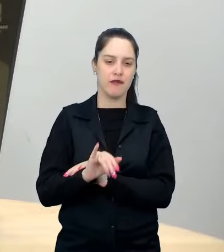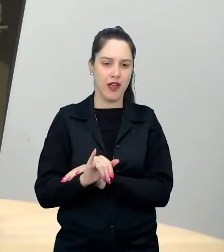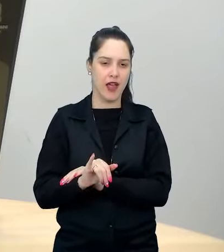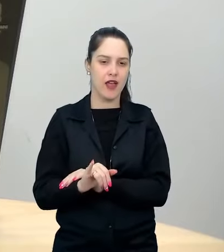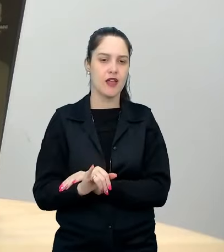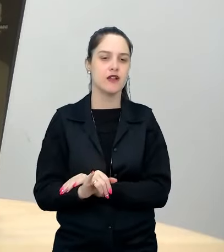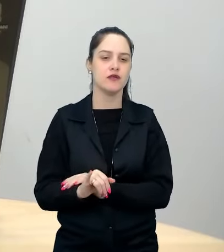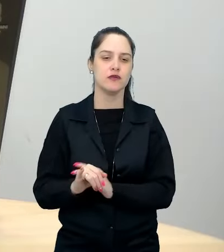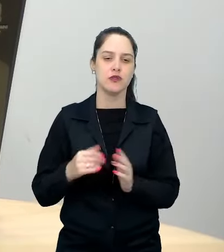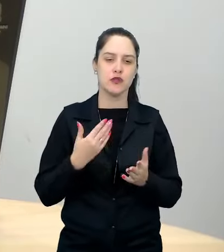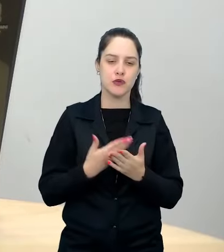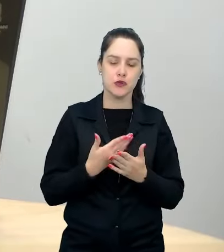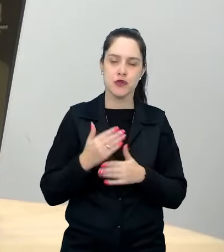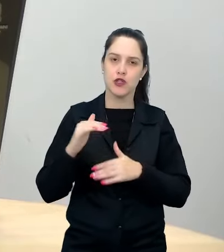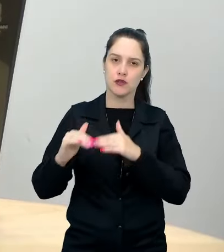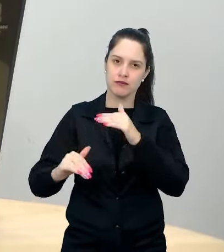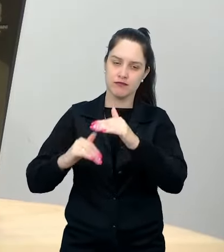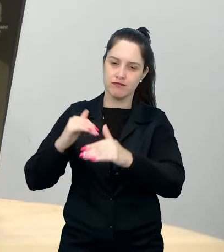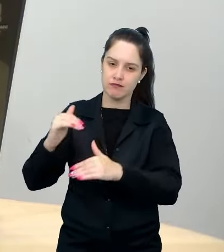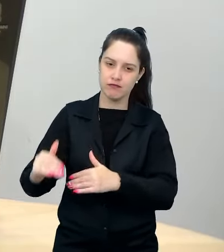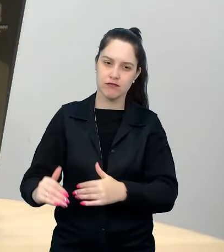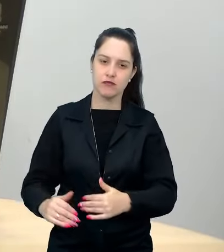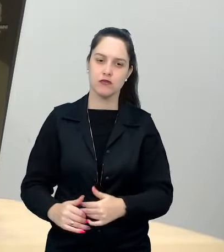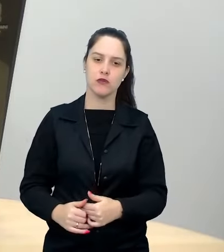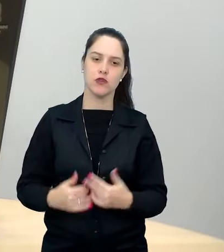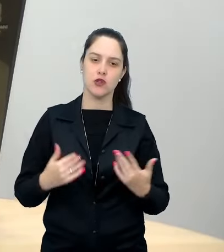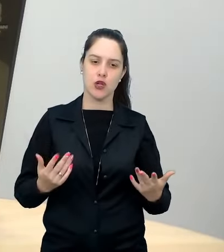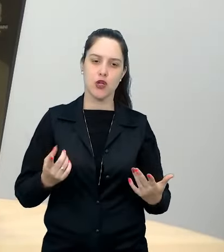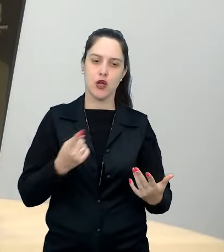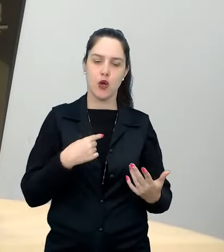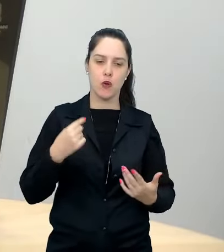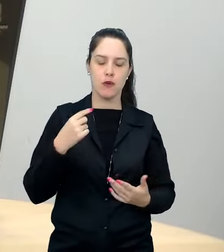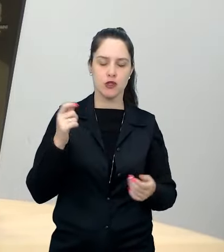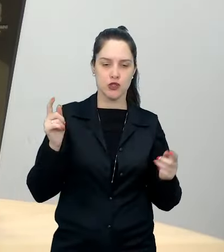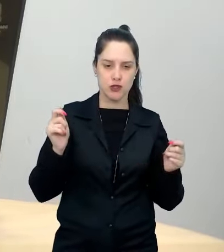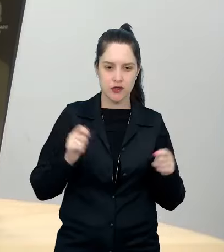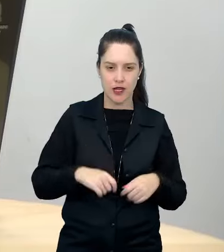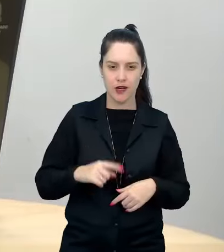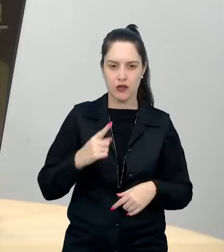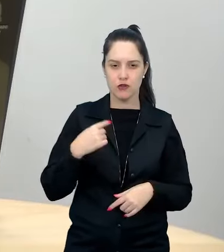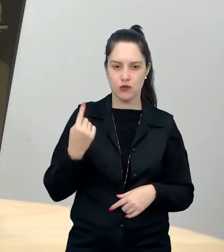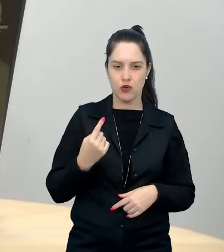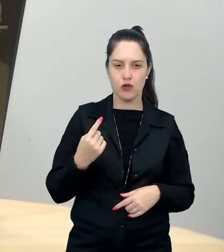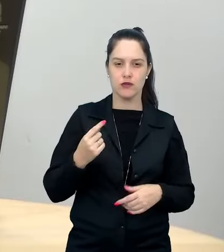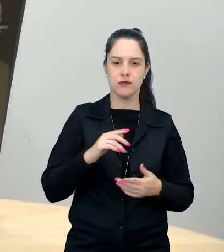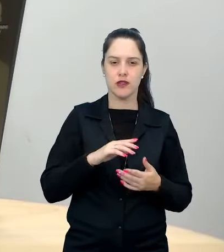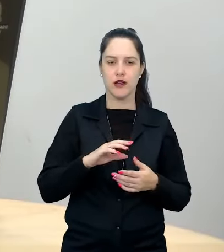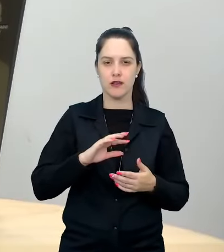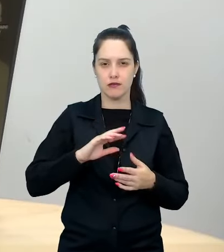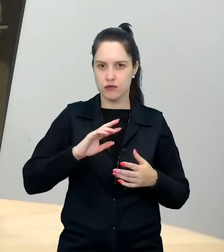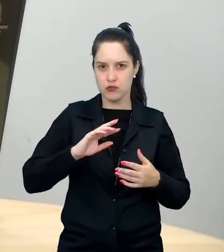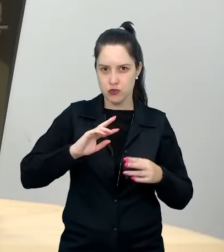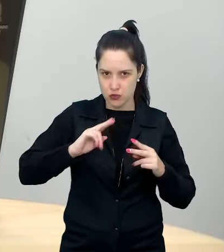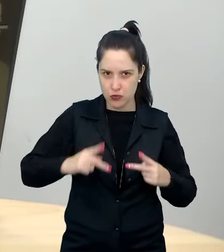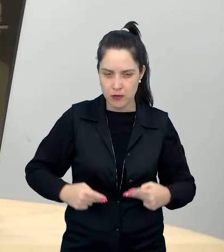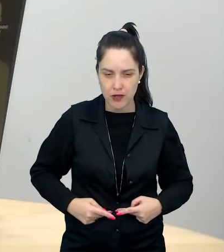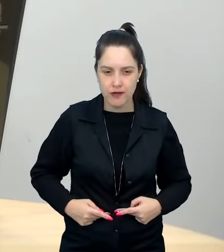propiciar o estudante resolver, fazer alguma resolução, dentro do escopo que a gente está, aqui no nosso caso, ciências humanas, né?